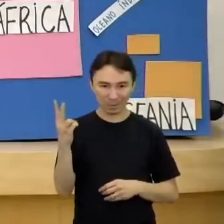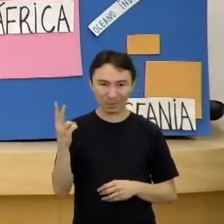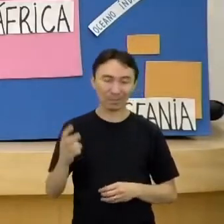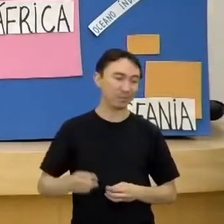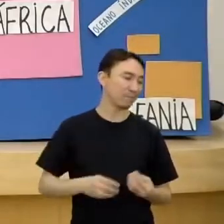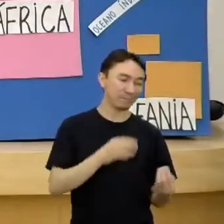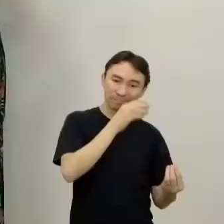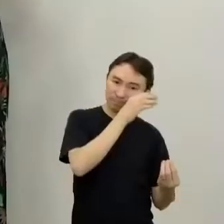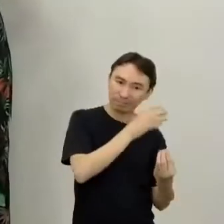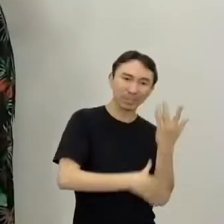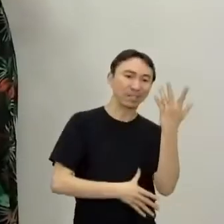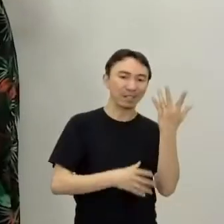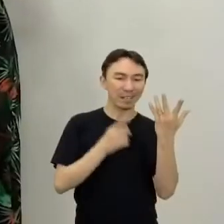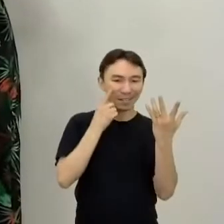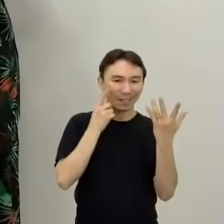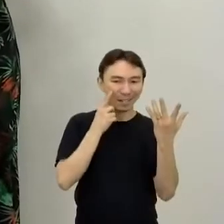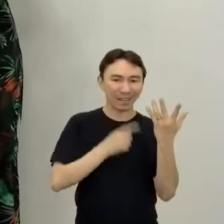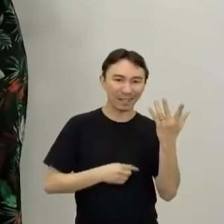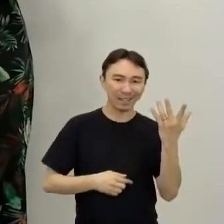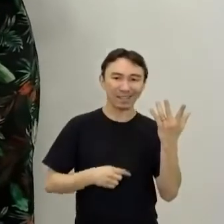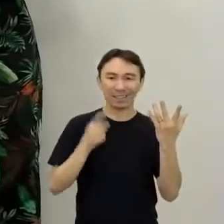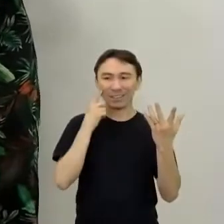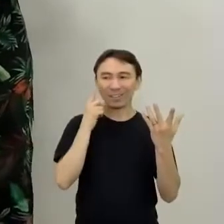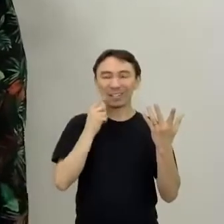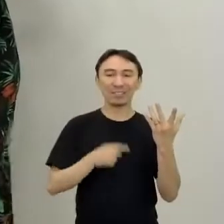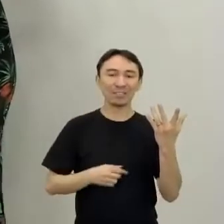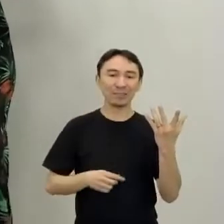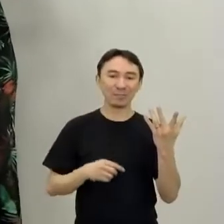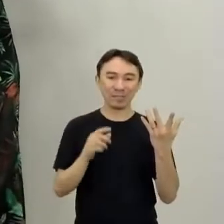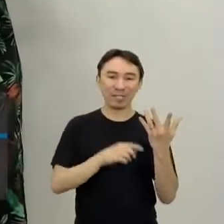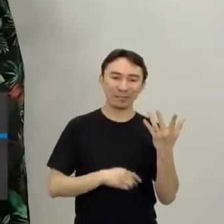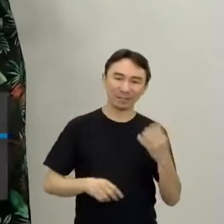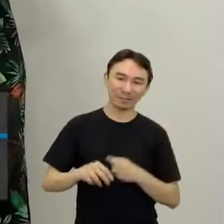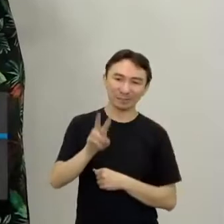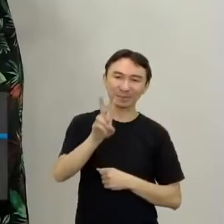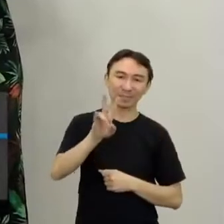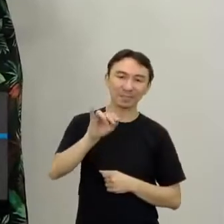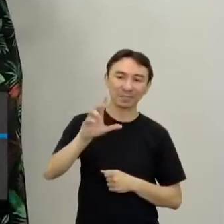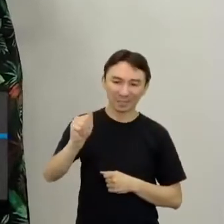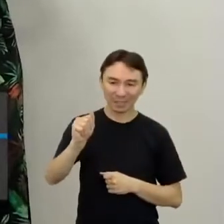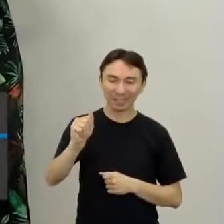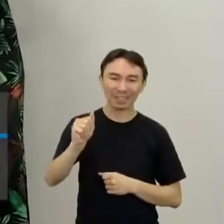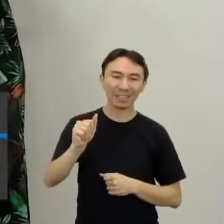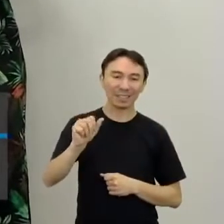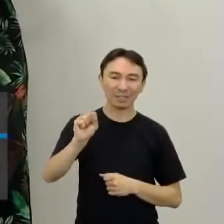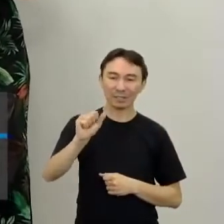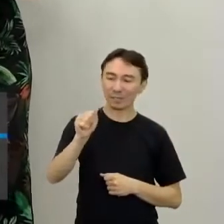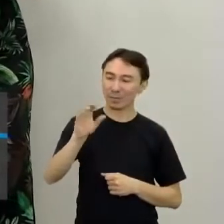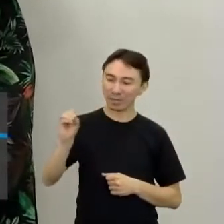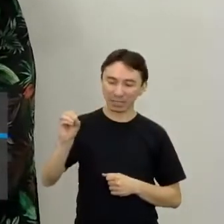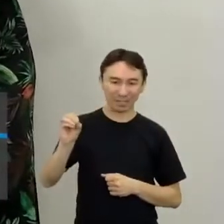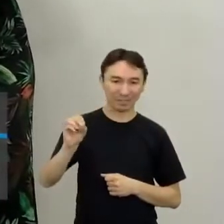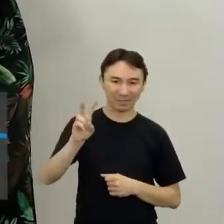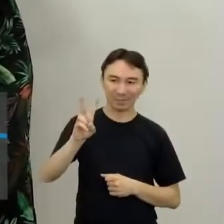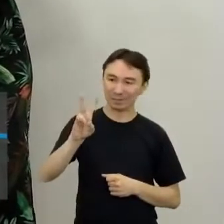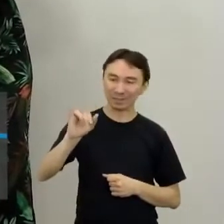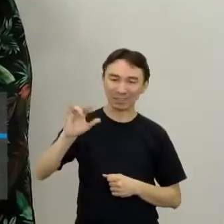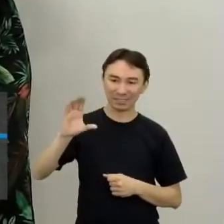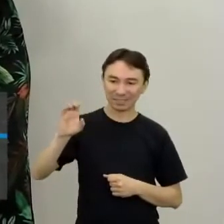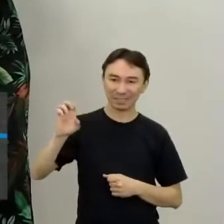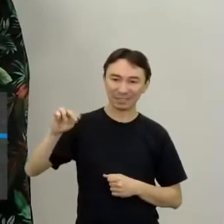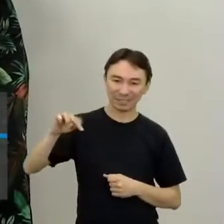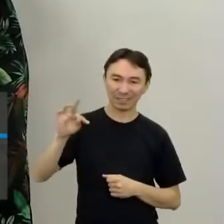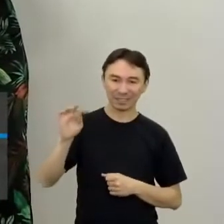São Vicente. O nosso ciclo econômico agora é o da cana-de-açúcar. Então ele percebe que dá para